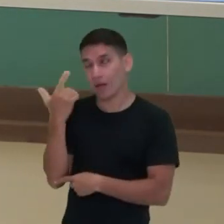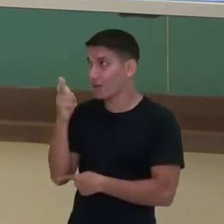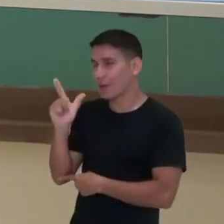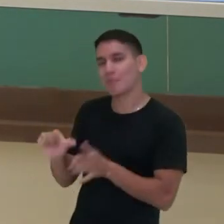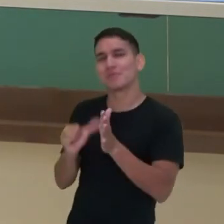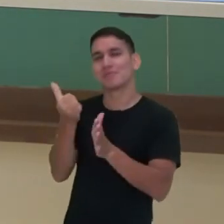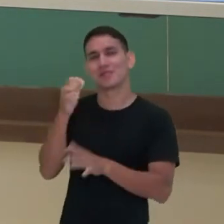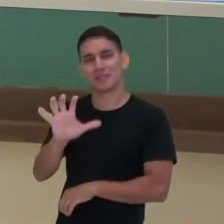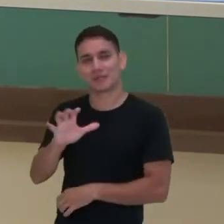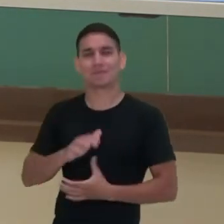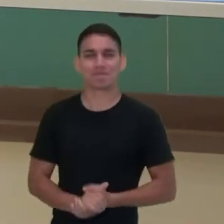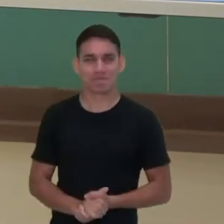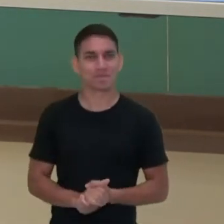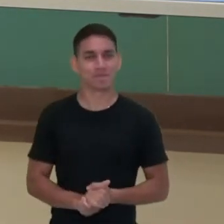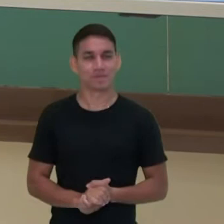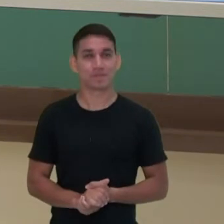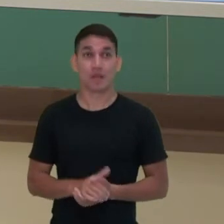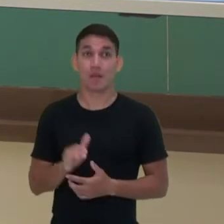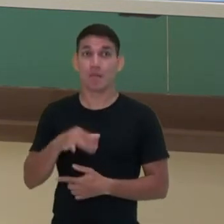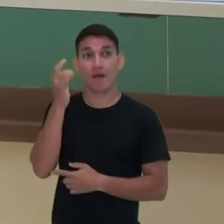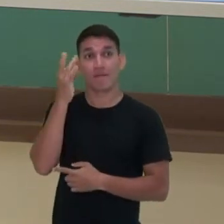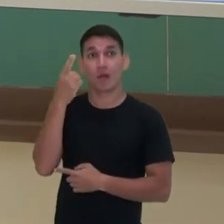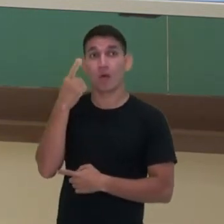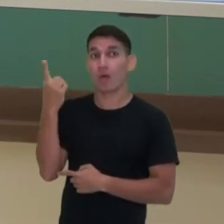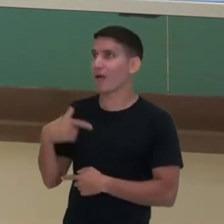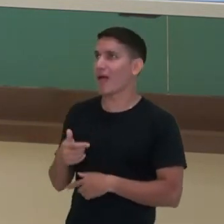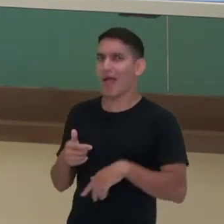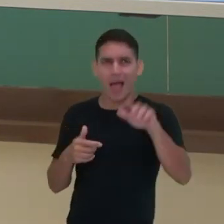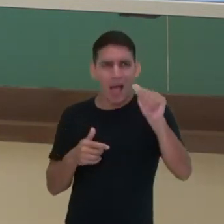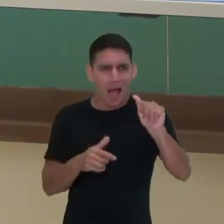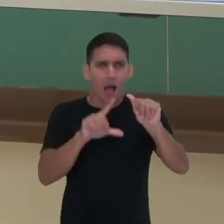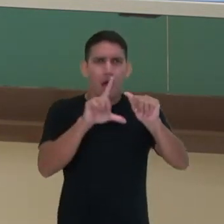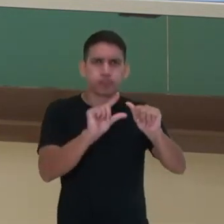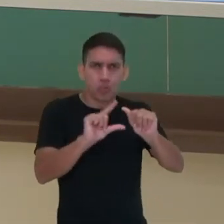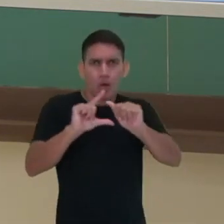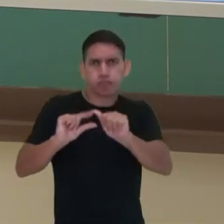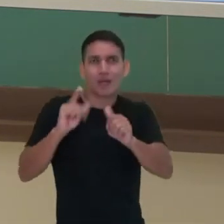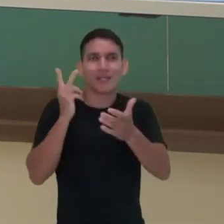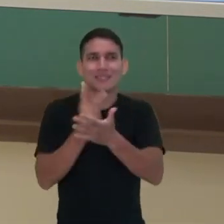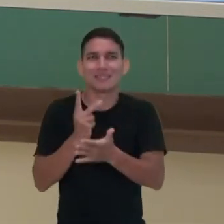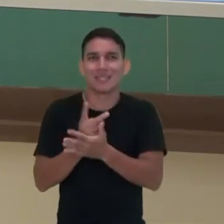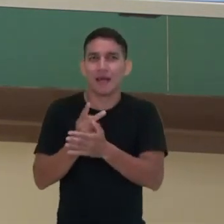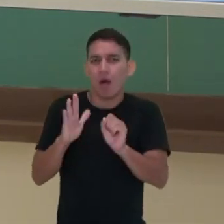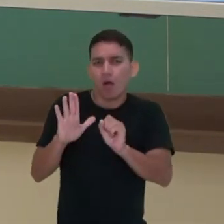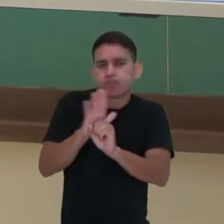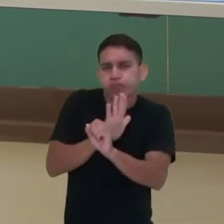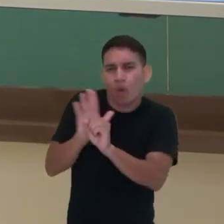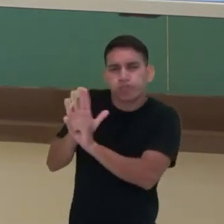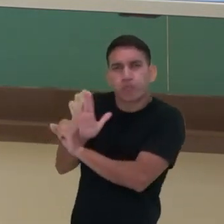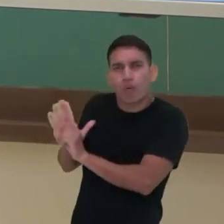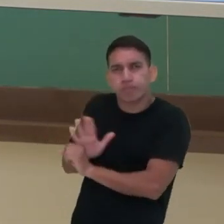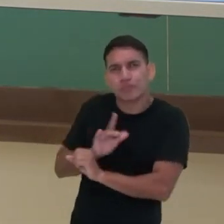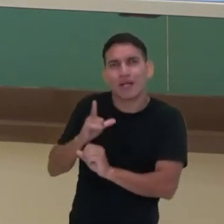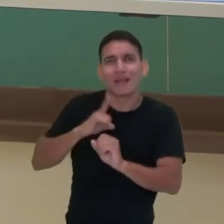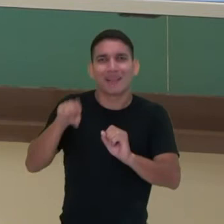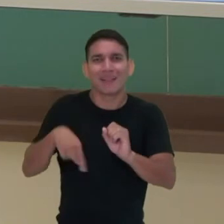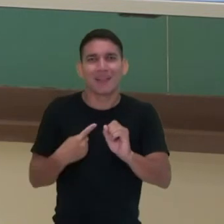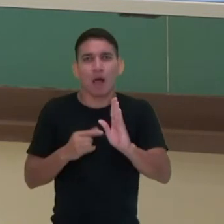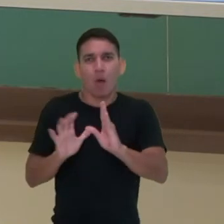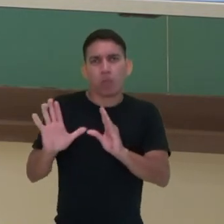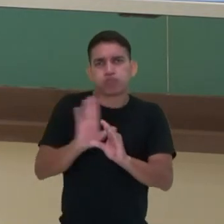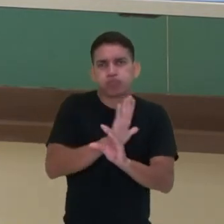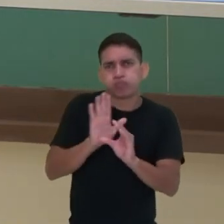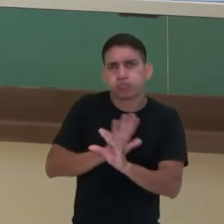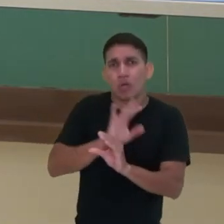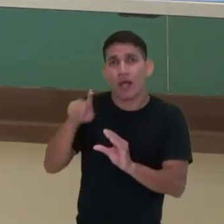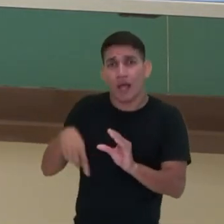recessivos, fica mais fácil lá. Então, azinho, azinho, todos os pintadinhos ali, eles são recessivos. Todos